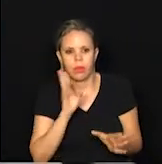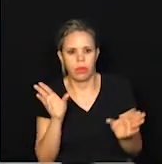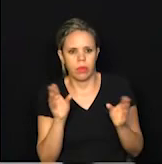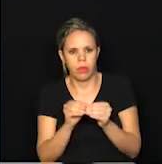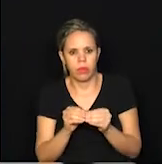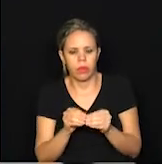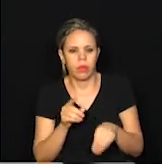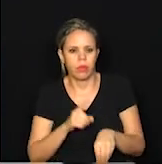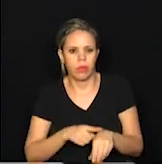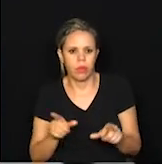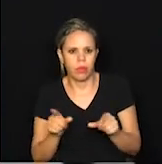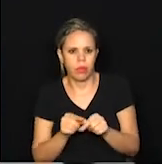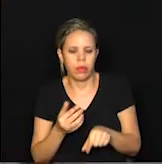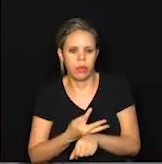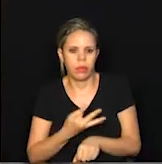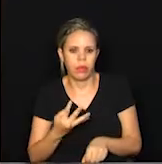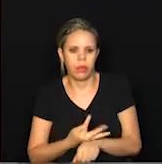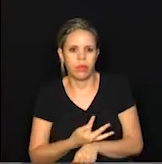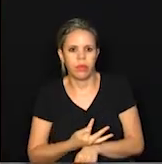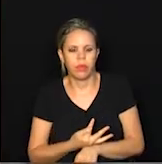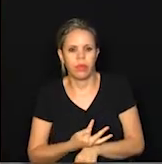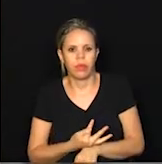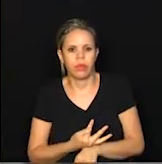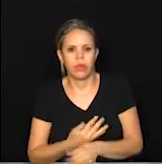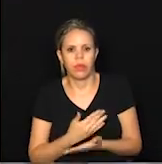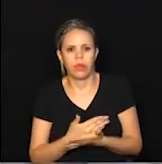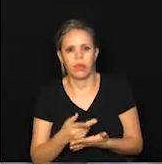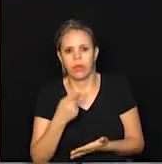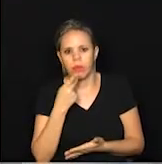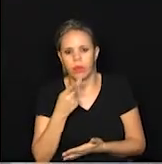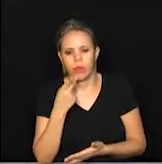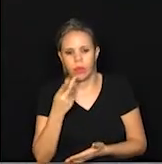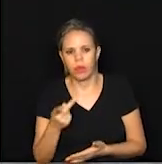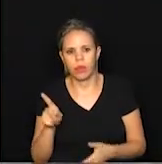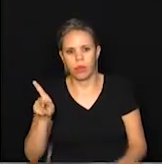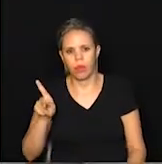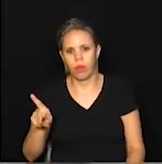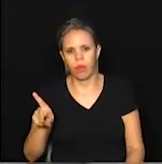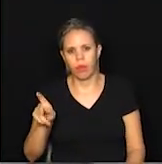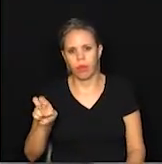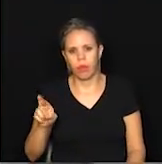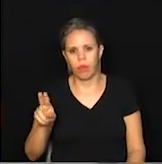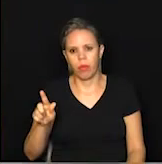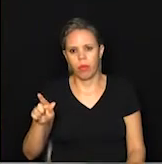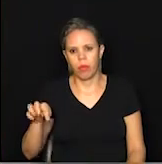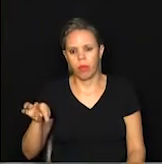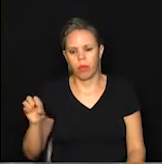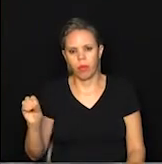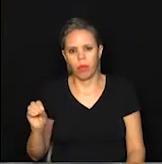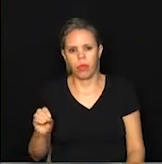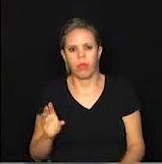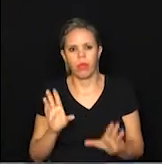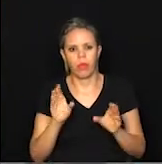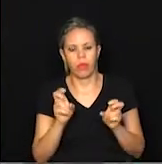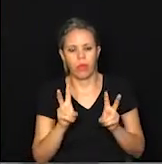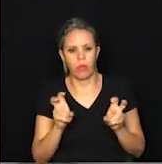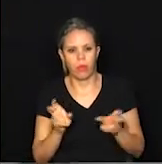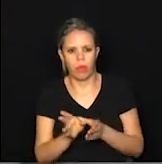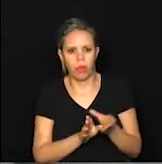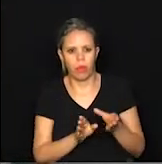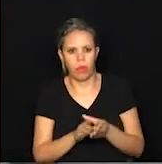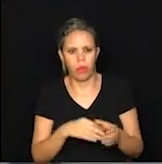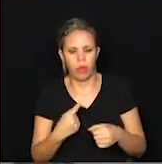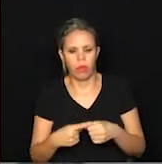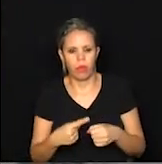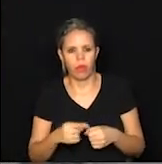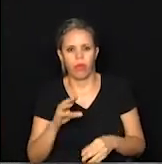o prazo é bem curto. Então, eu vou começar com a fala do Periquito aqui. A questão do Conselho Municipal é uma coisa que